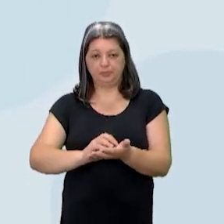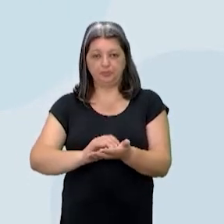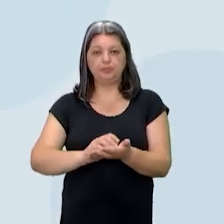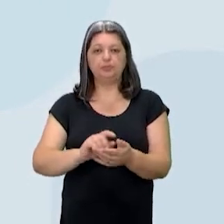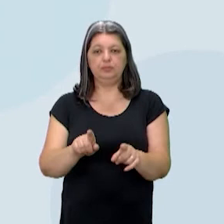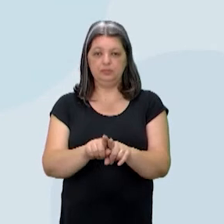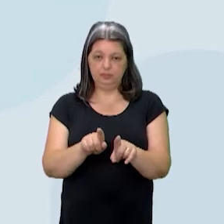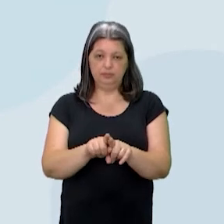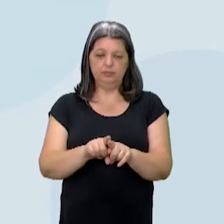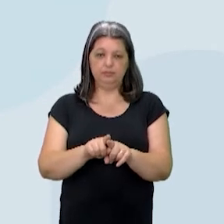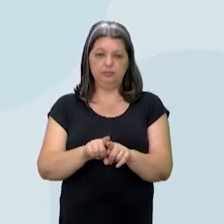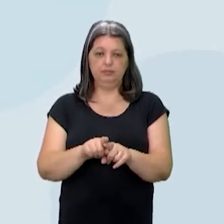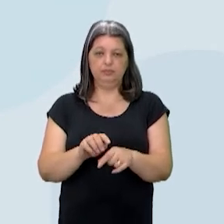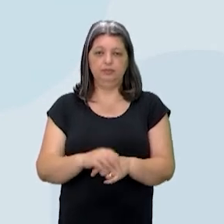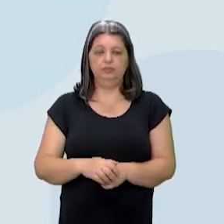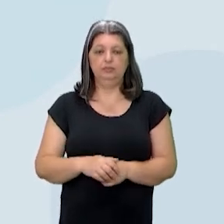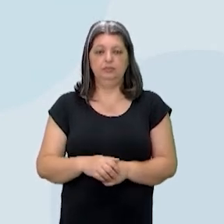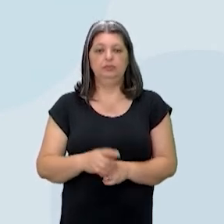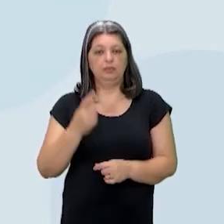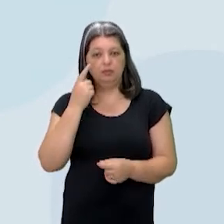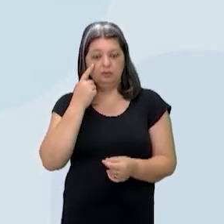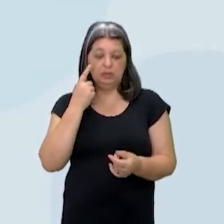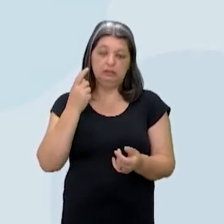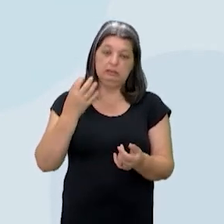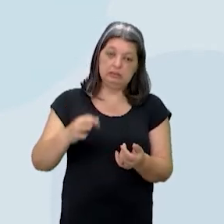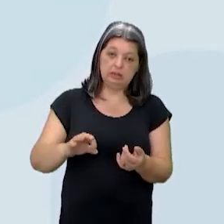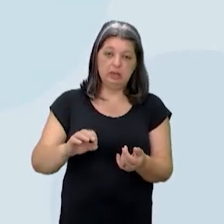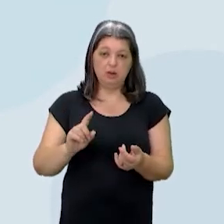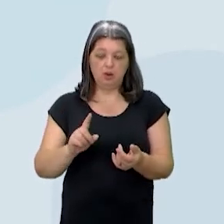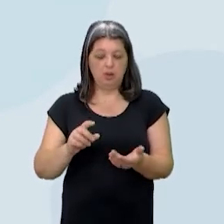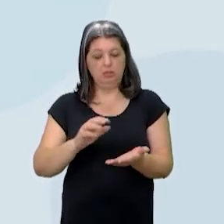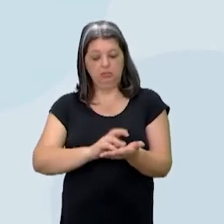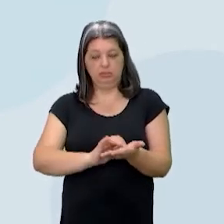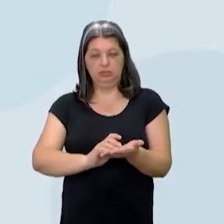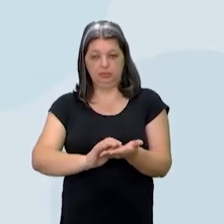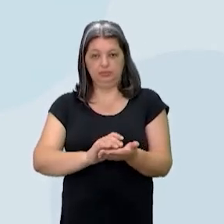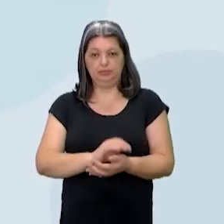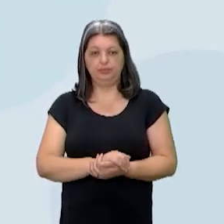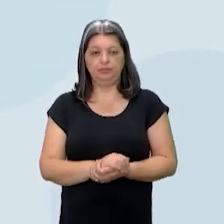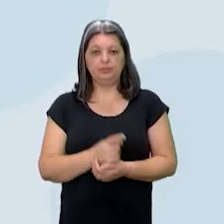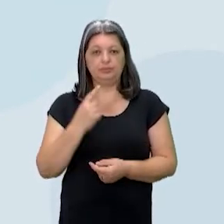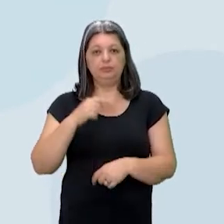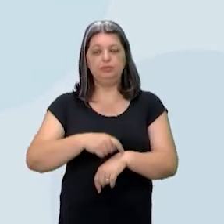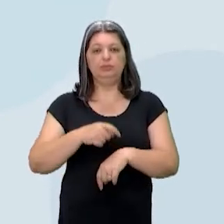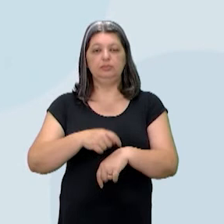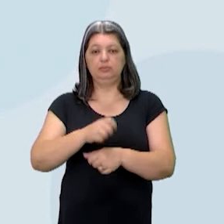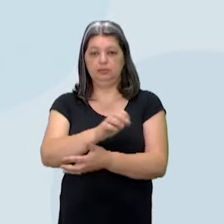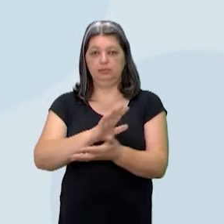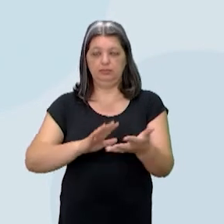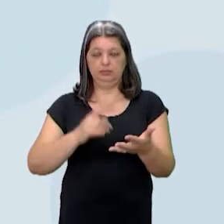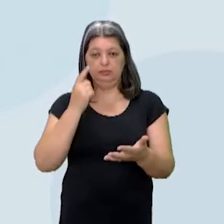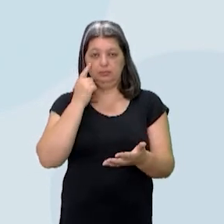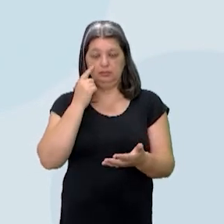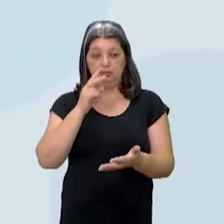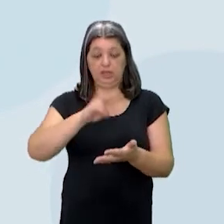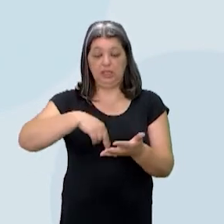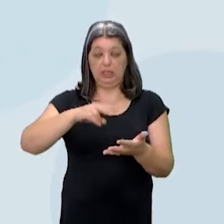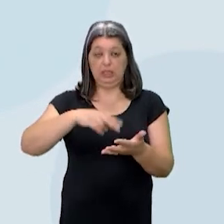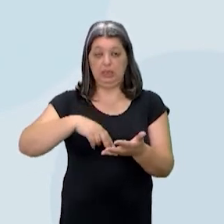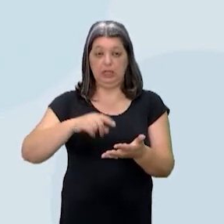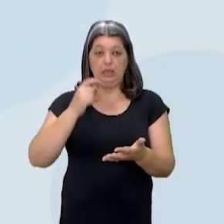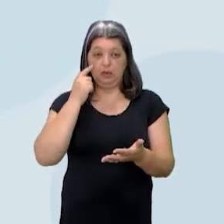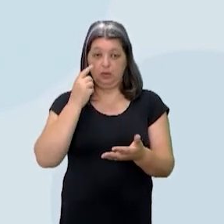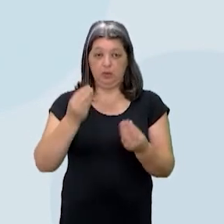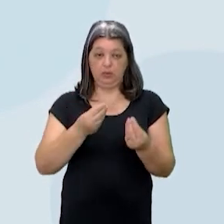uma calculadora pertinho para vocês conferirem, tá certo? E eu vou dar um tempo para vocês resolverem essa atividade. Vamos ler o problema aqui